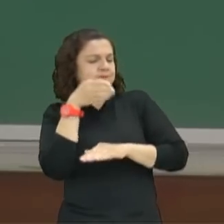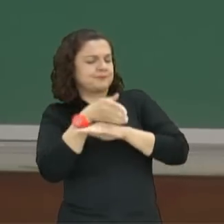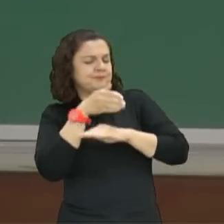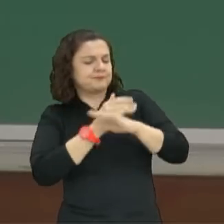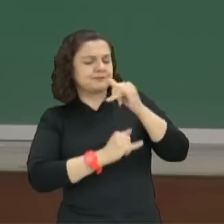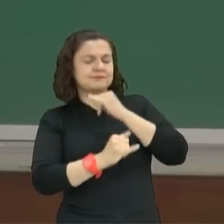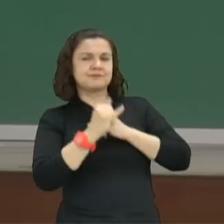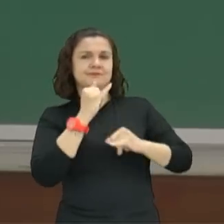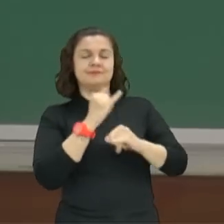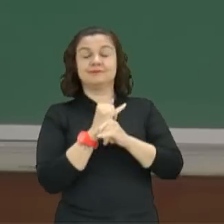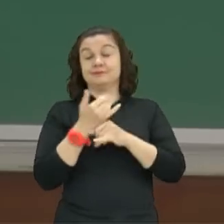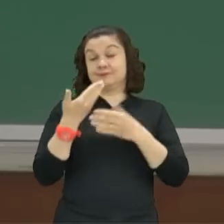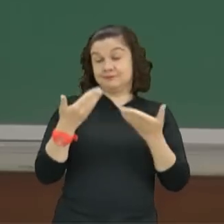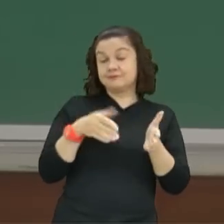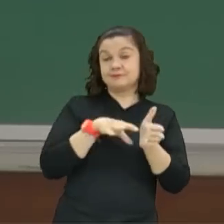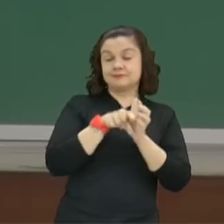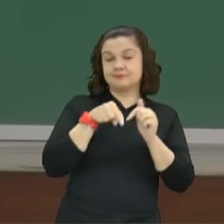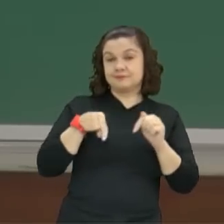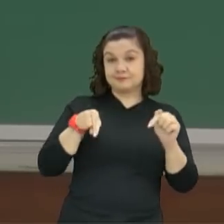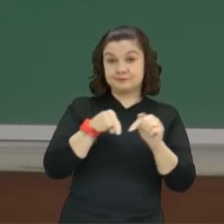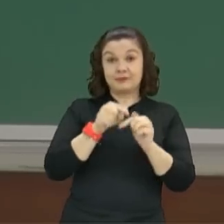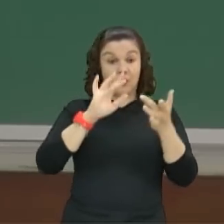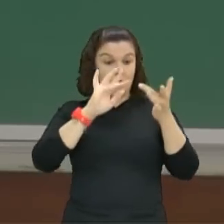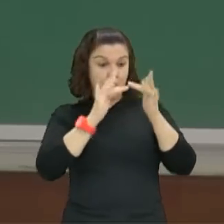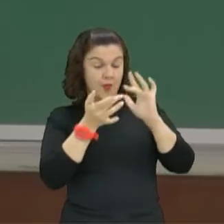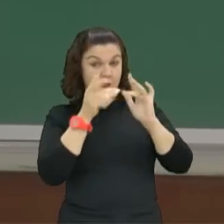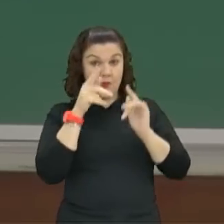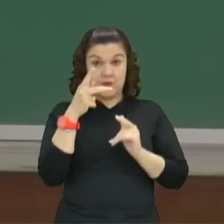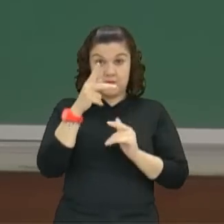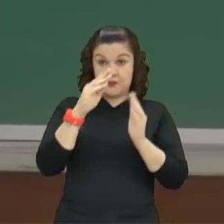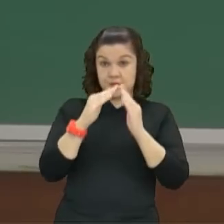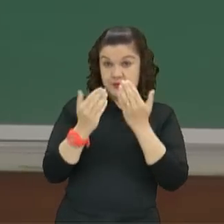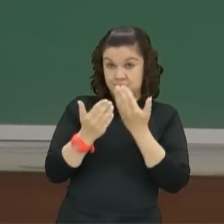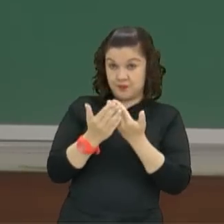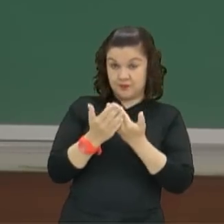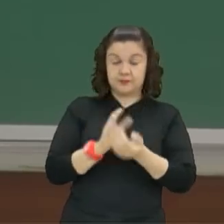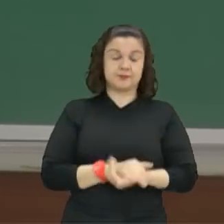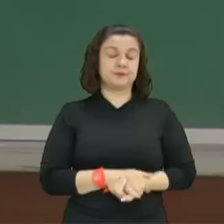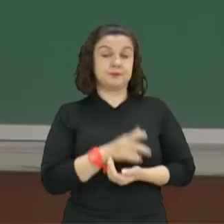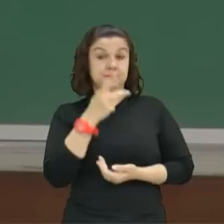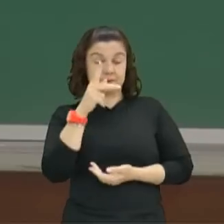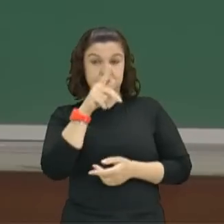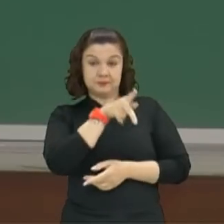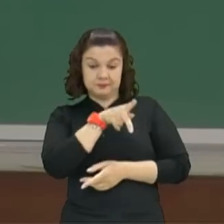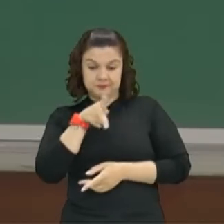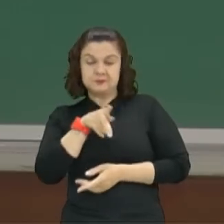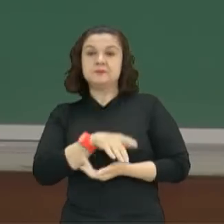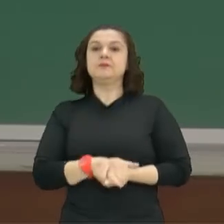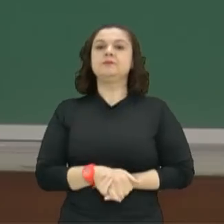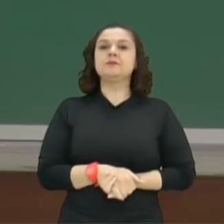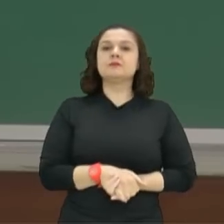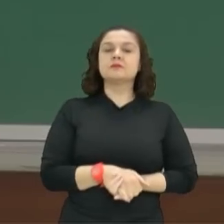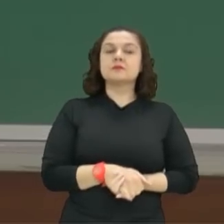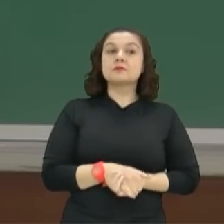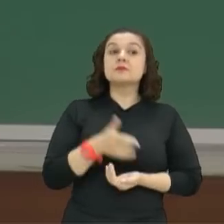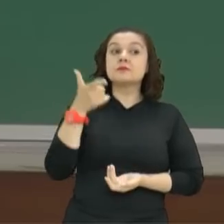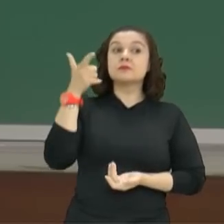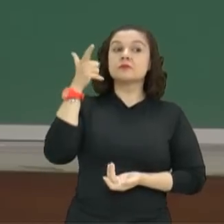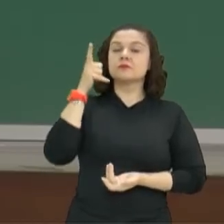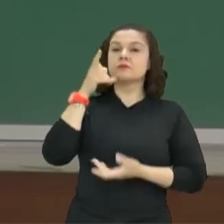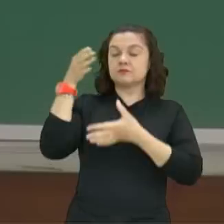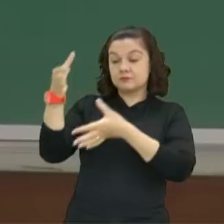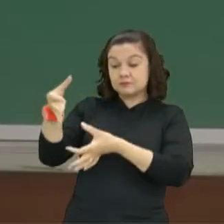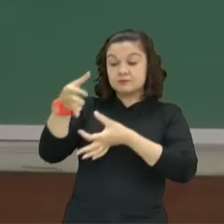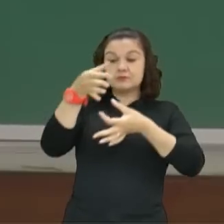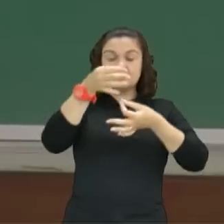consiga fazer isso, não tenha como, então entre em contato com a sua escola, tá? Com o seu professor, com a sua professora, para poder